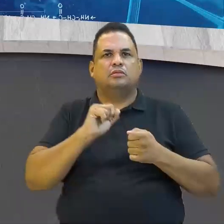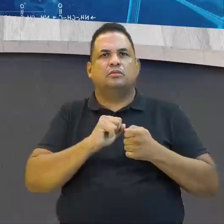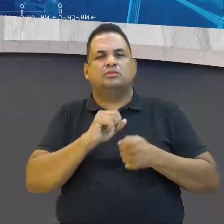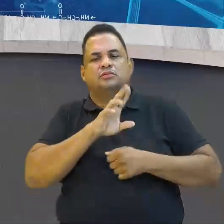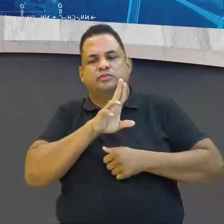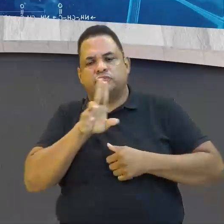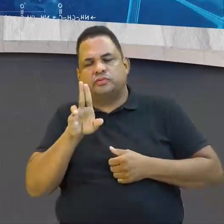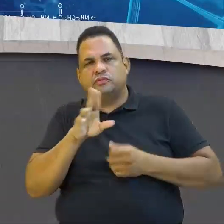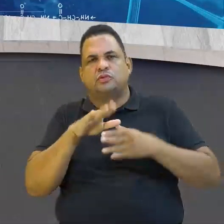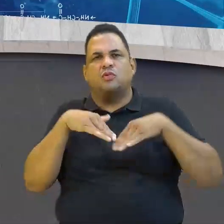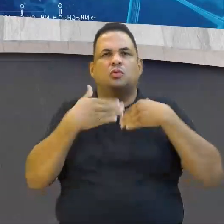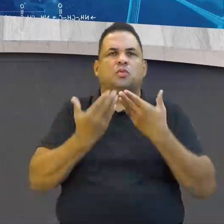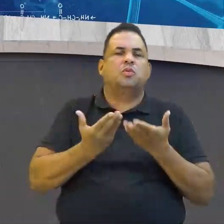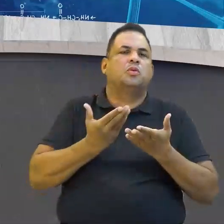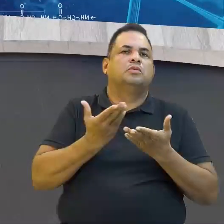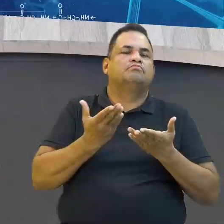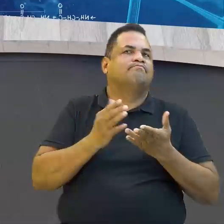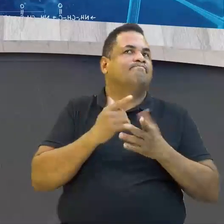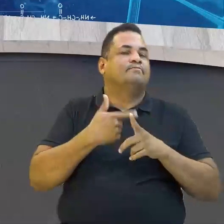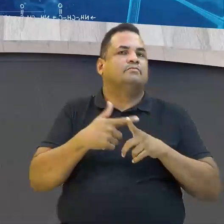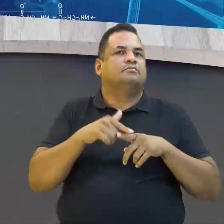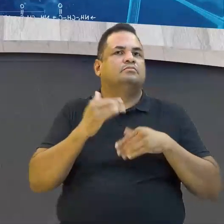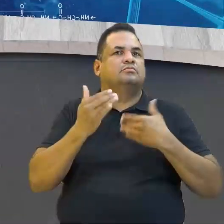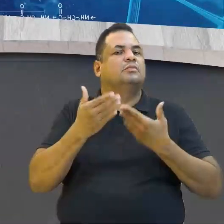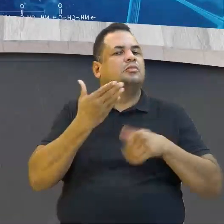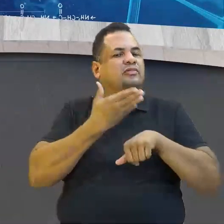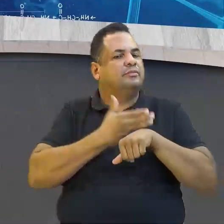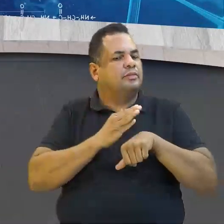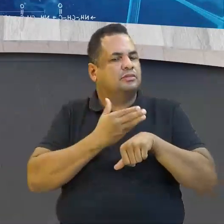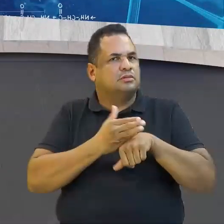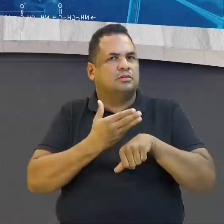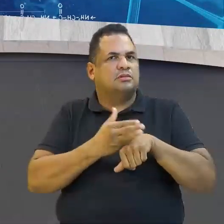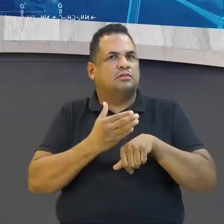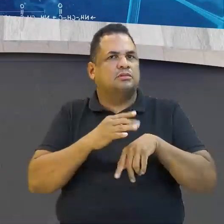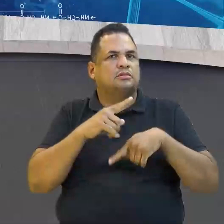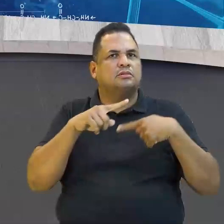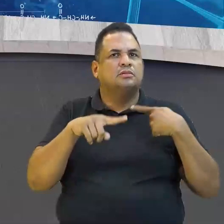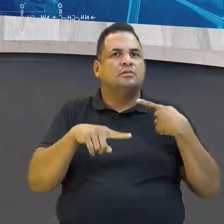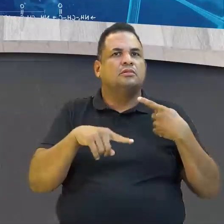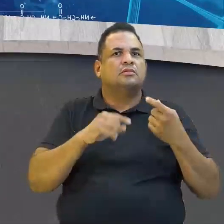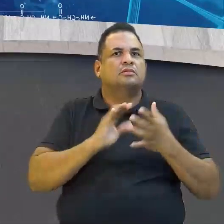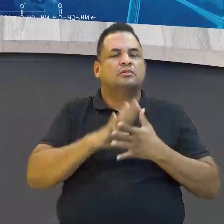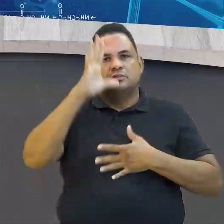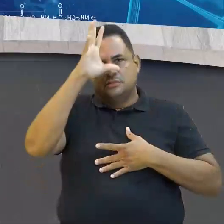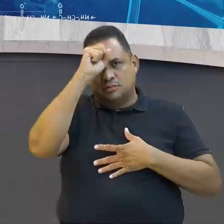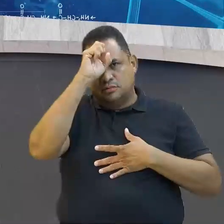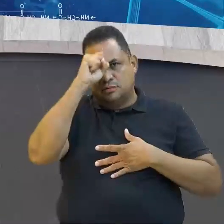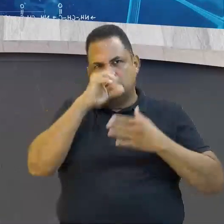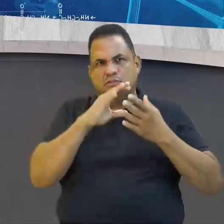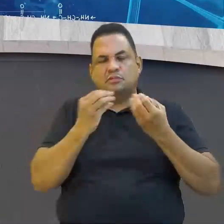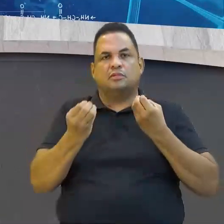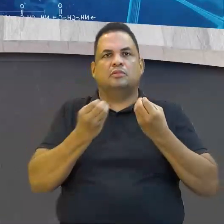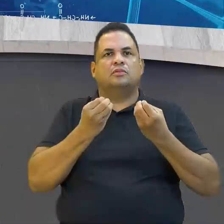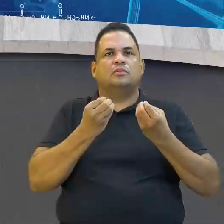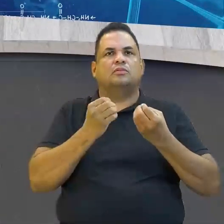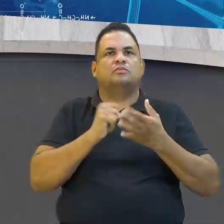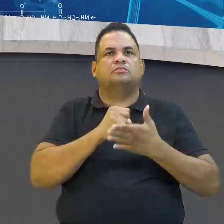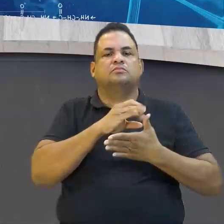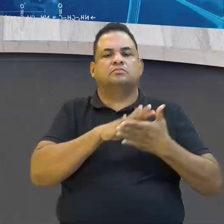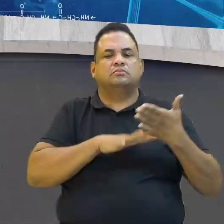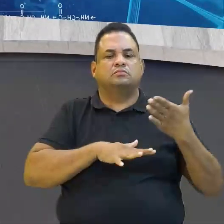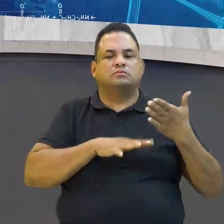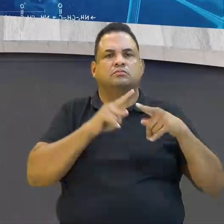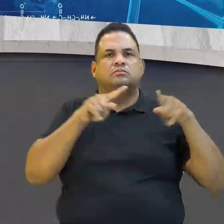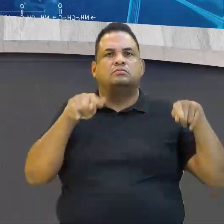nome e dizer qual é a fórmula, não tem problema. A gente vai praticando e aí você vai aprendendo. Como é uma atividade de sala,